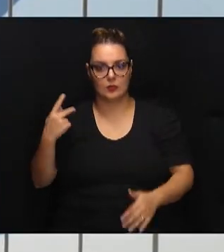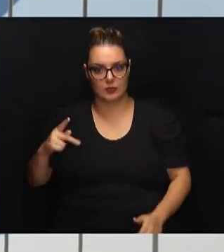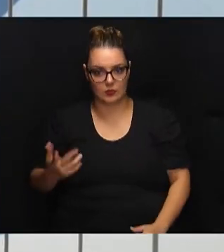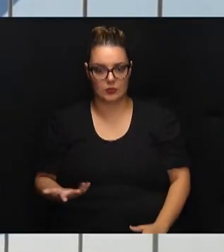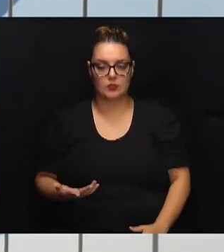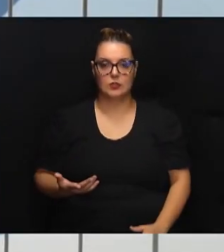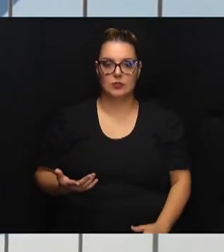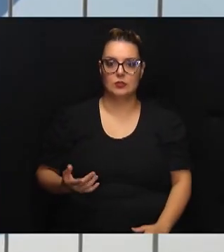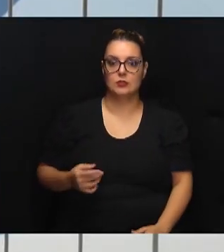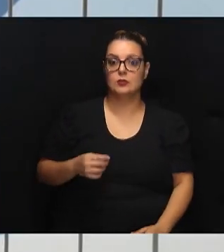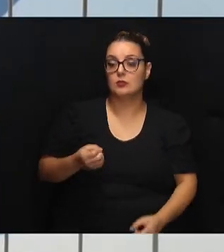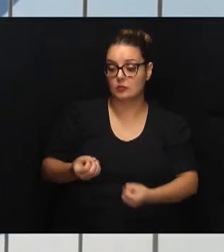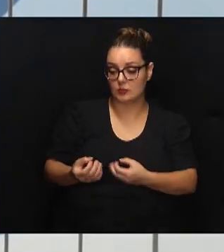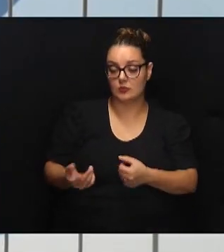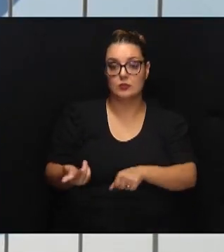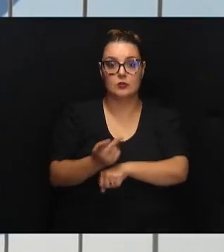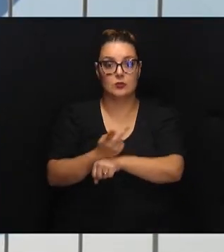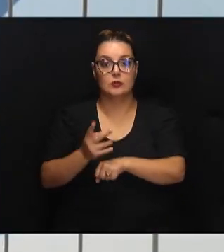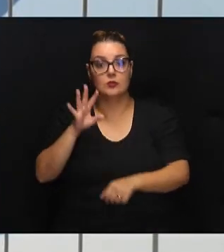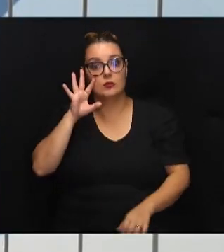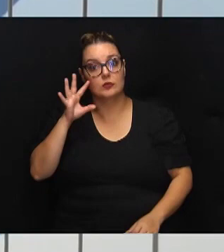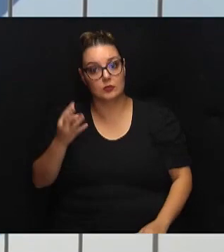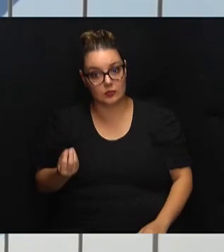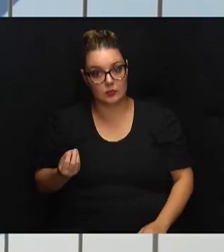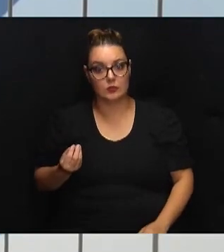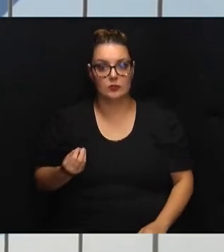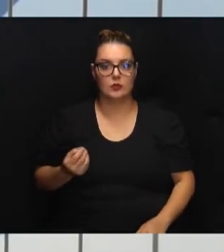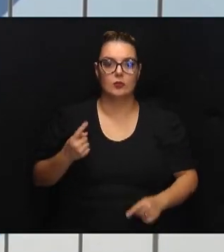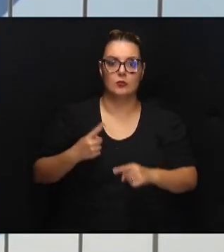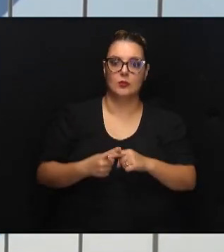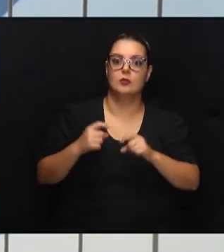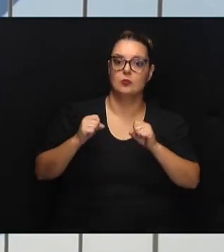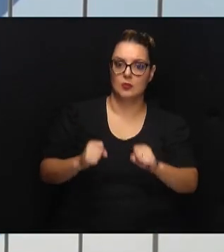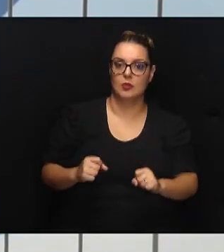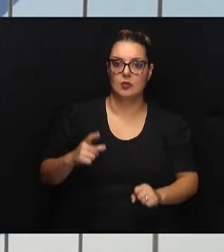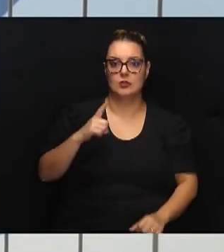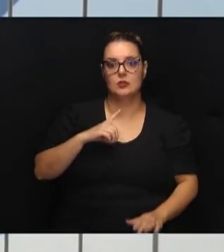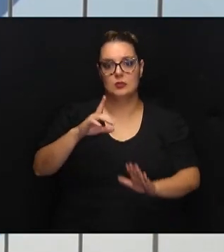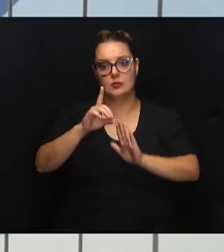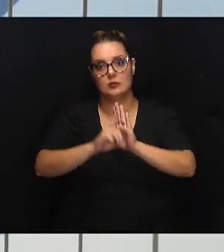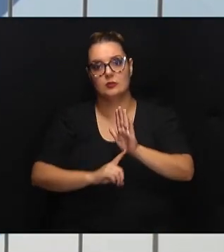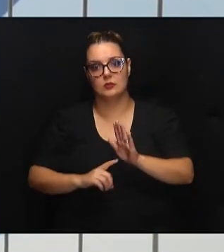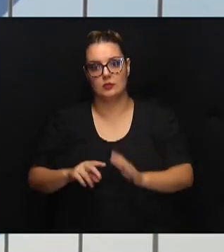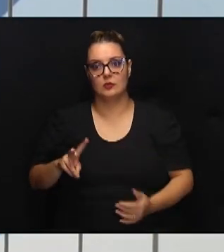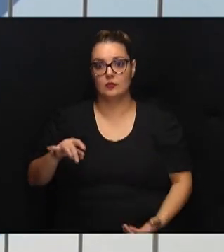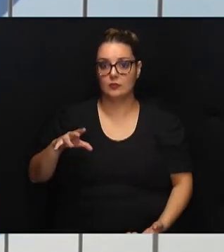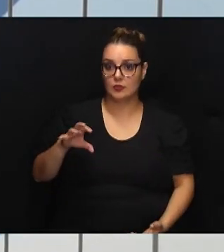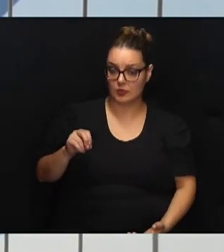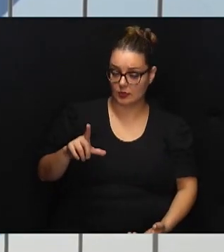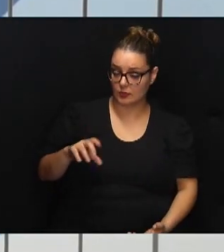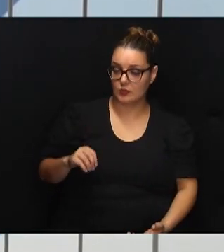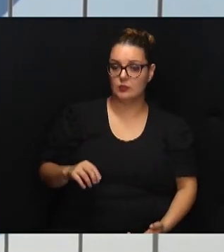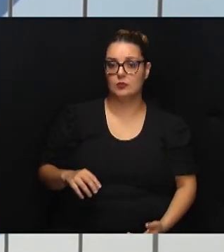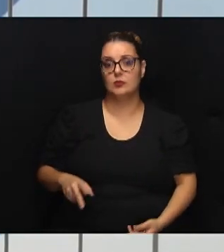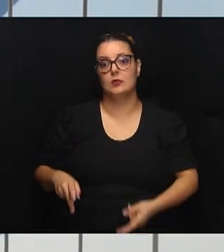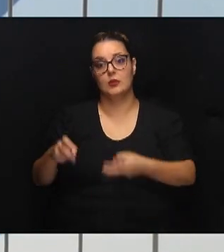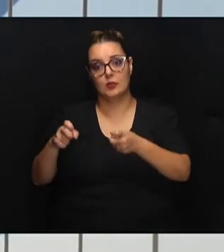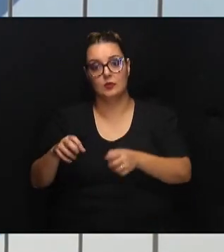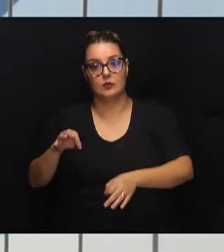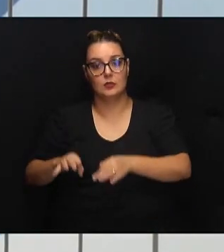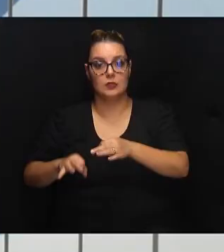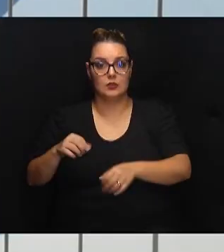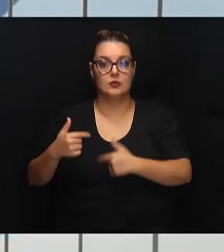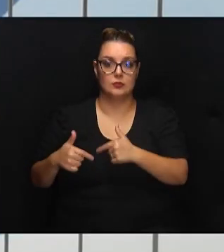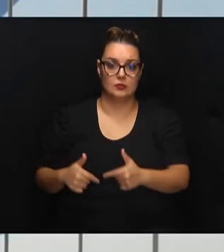as informações, vá atrás de conhecimento, porque pode ser que você tenha direito a um vínculo reconhecido na Justiça do Trabalho. E